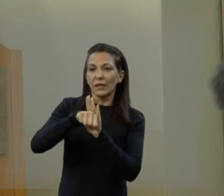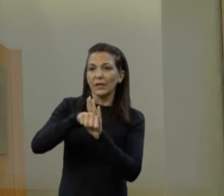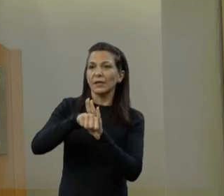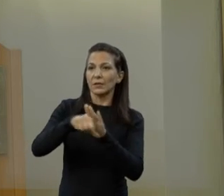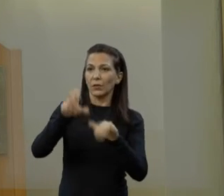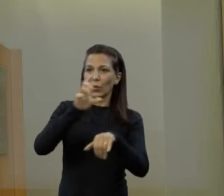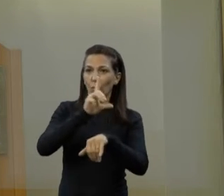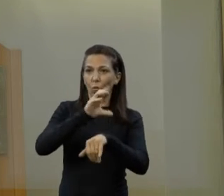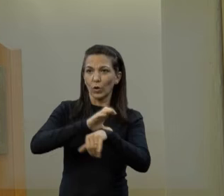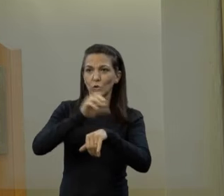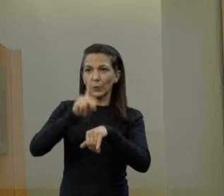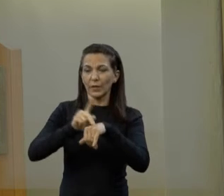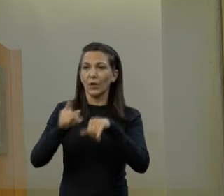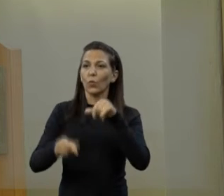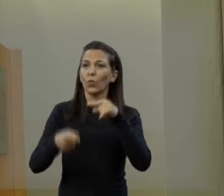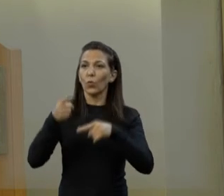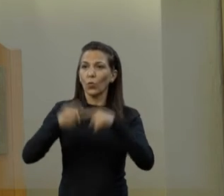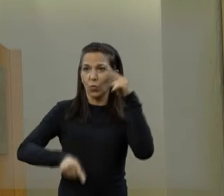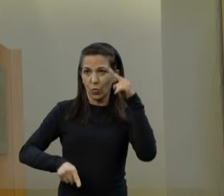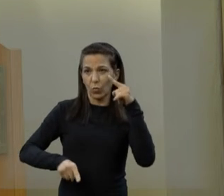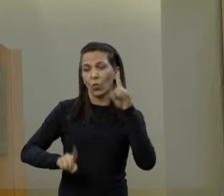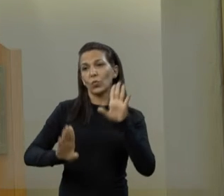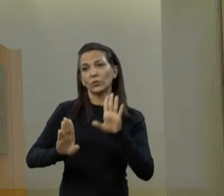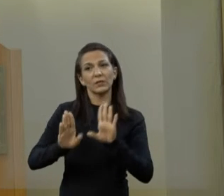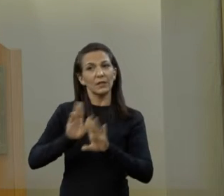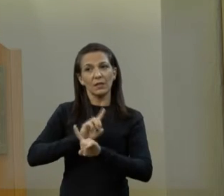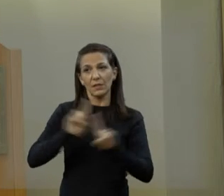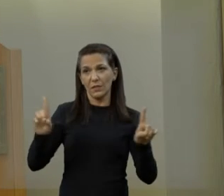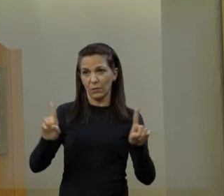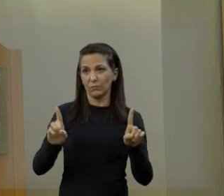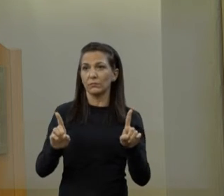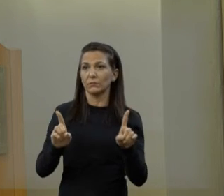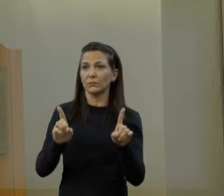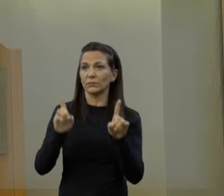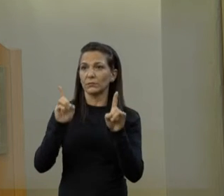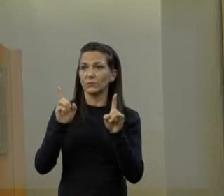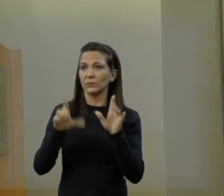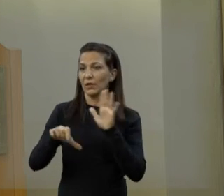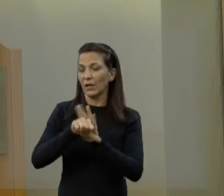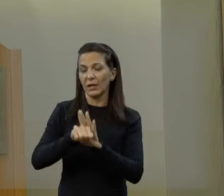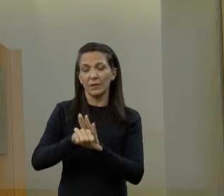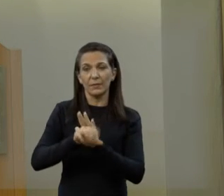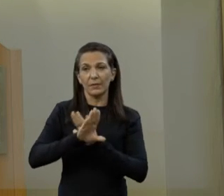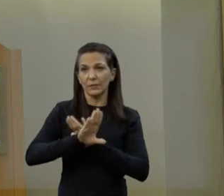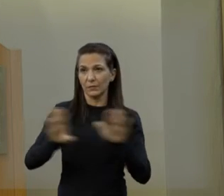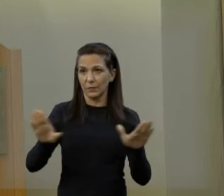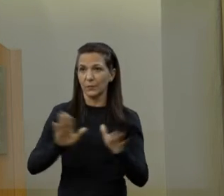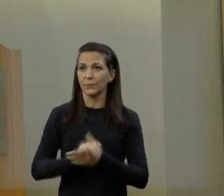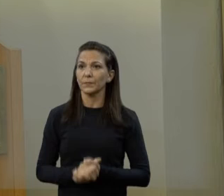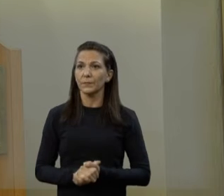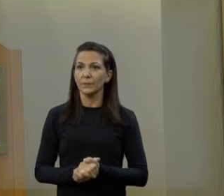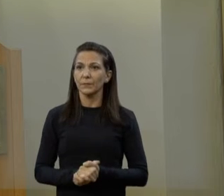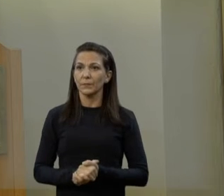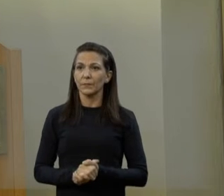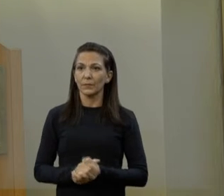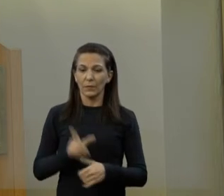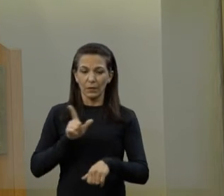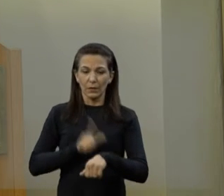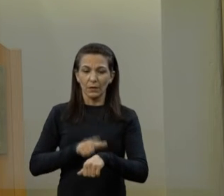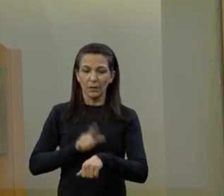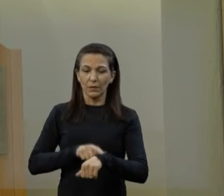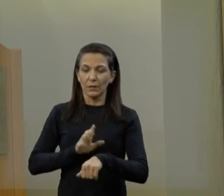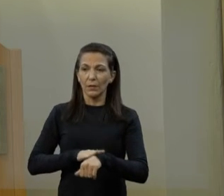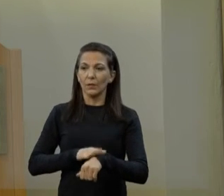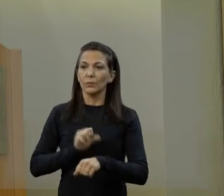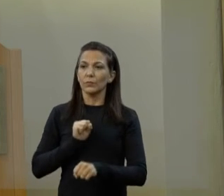no século 19 qualquer manifestação rítmica só um minutinho gostaria de resguardar o meu